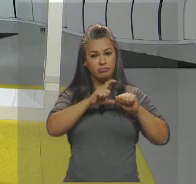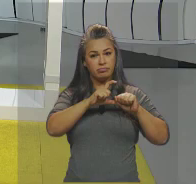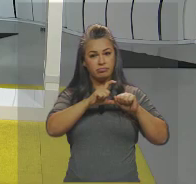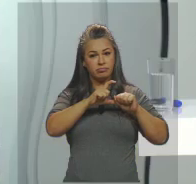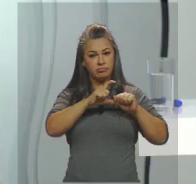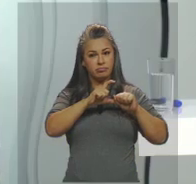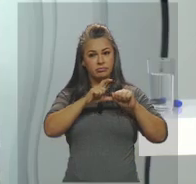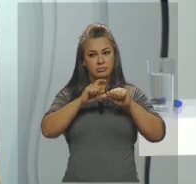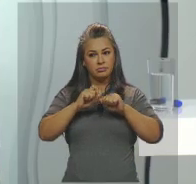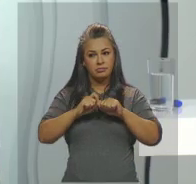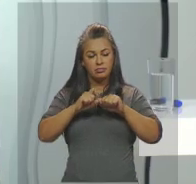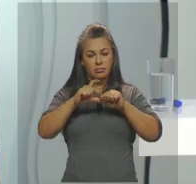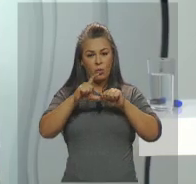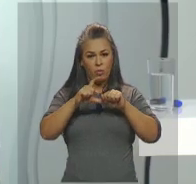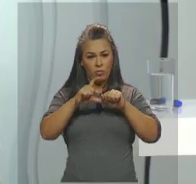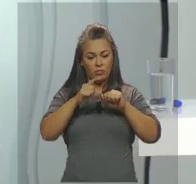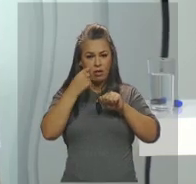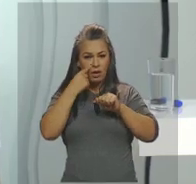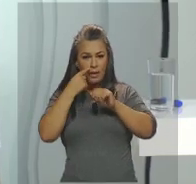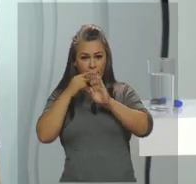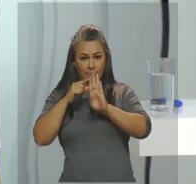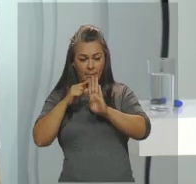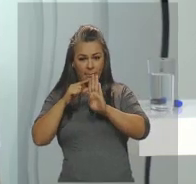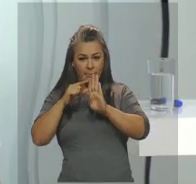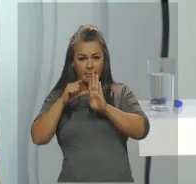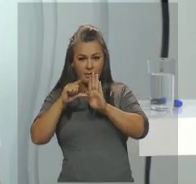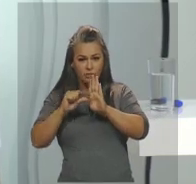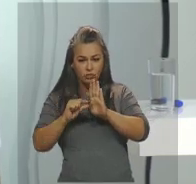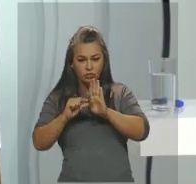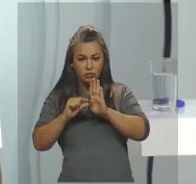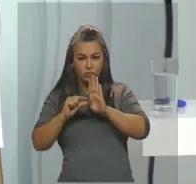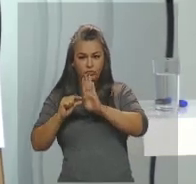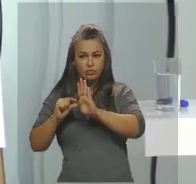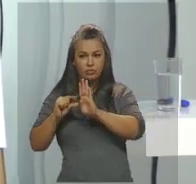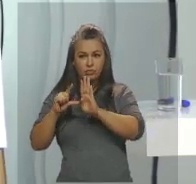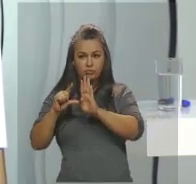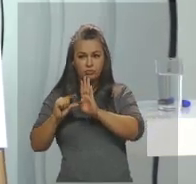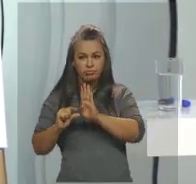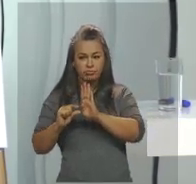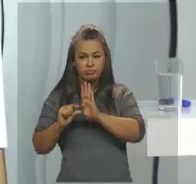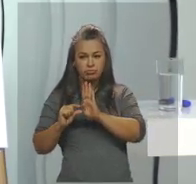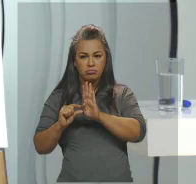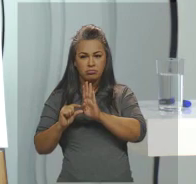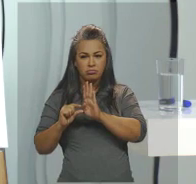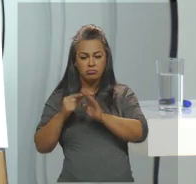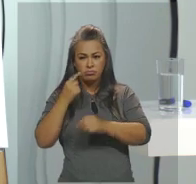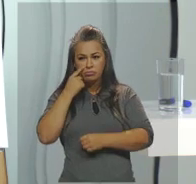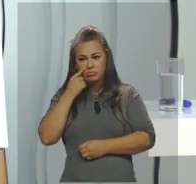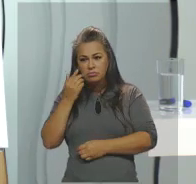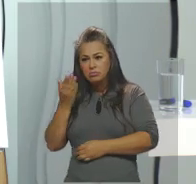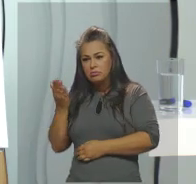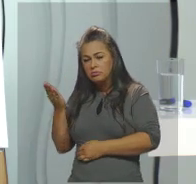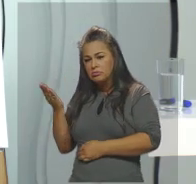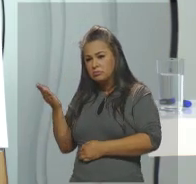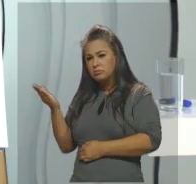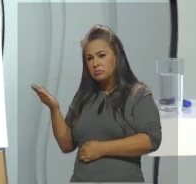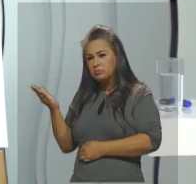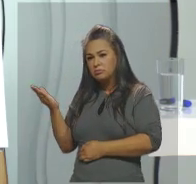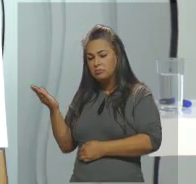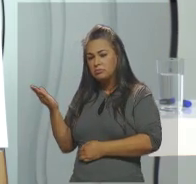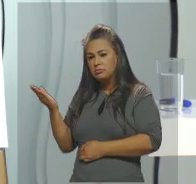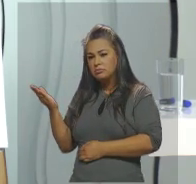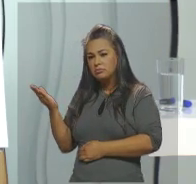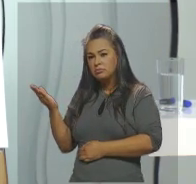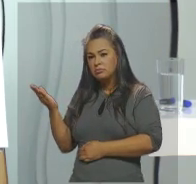Azão, Bzinho, Bzinho. Por que esférica? Na característica esférica,